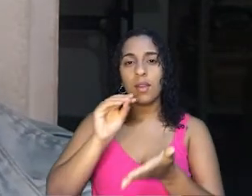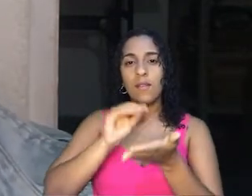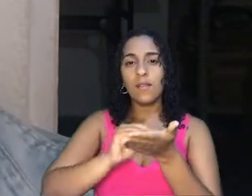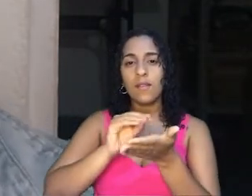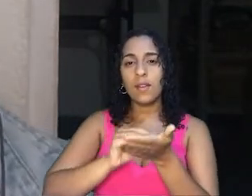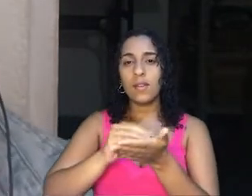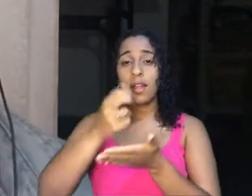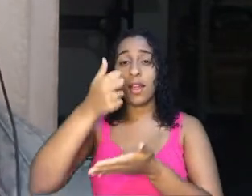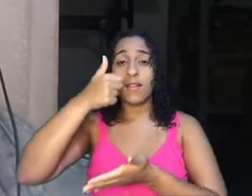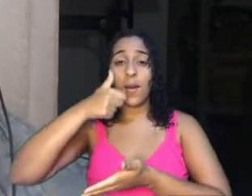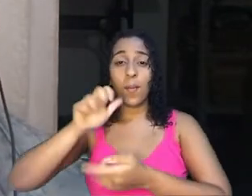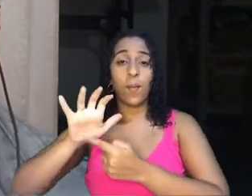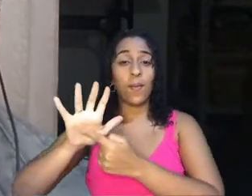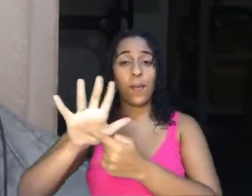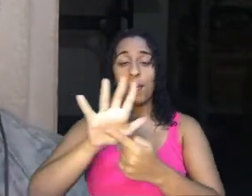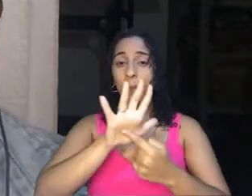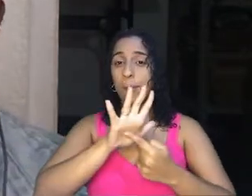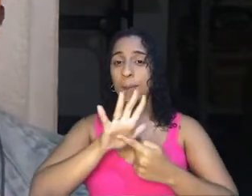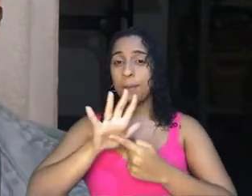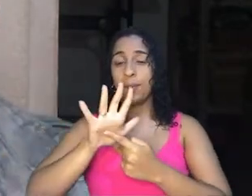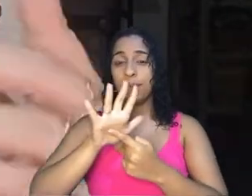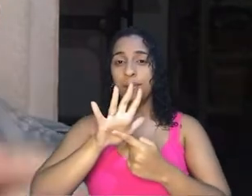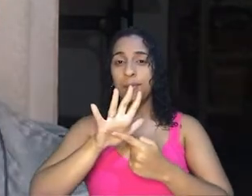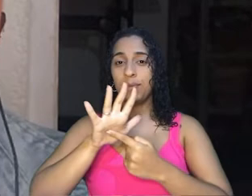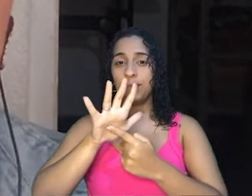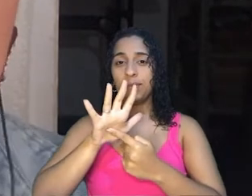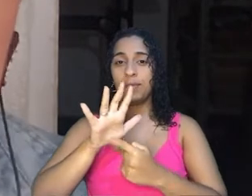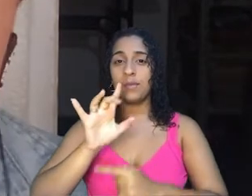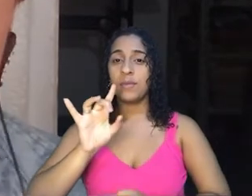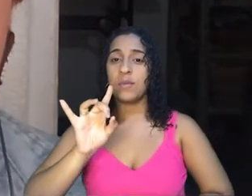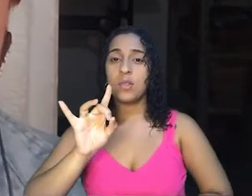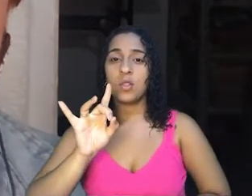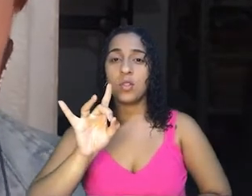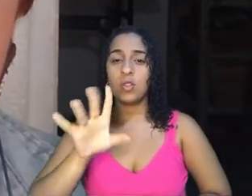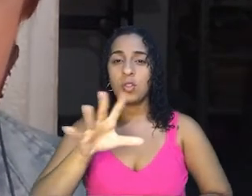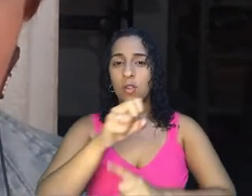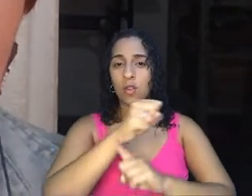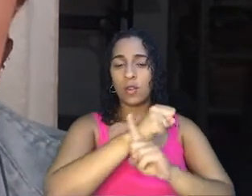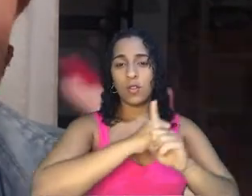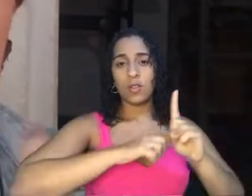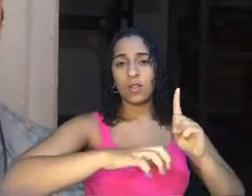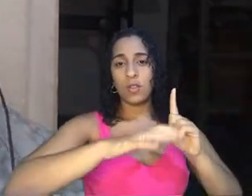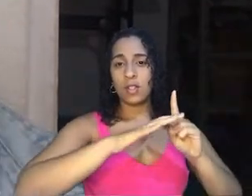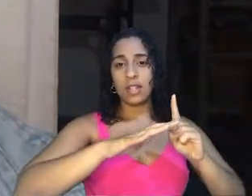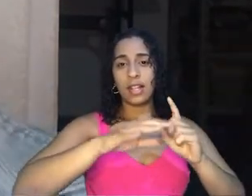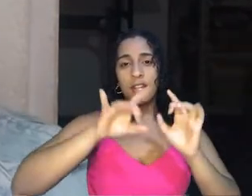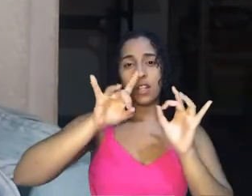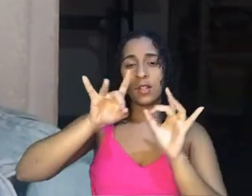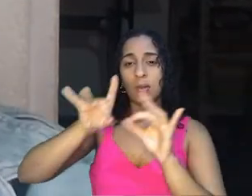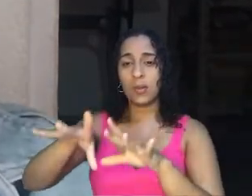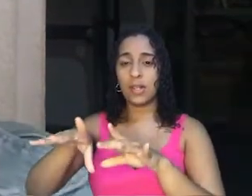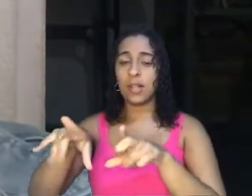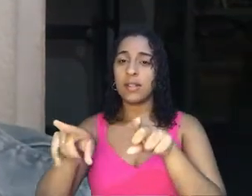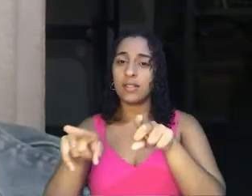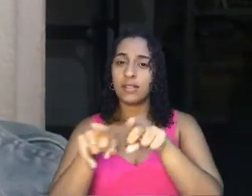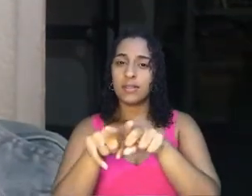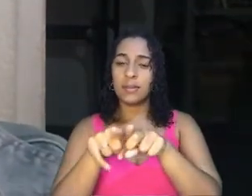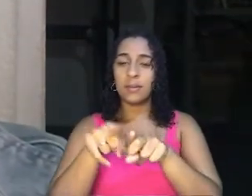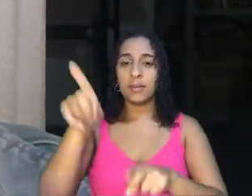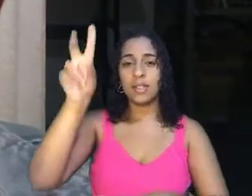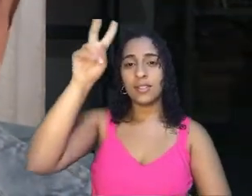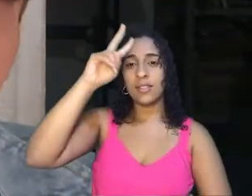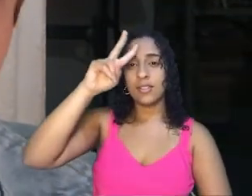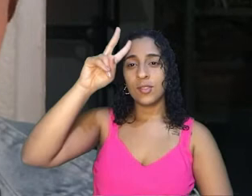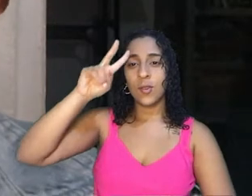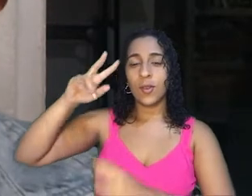apenas na sociedade que ela excluiu mas também na historiografia que a influenciaram Esse